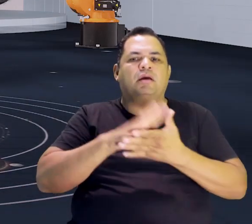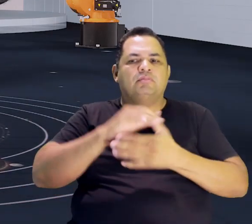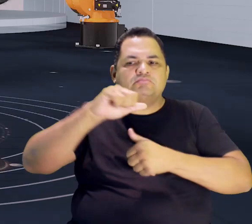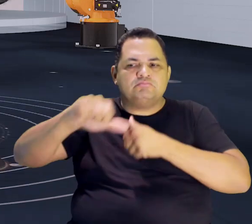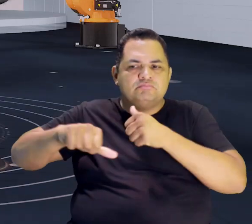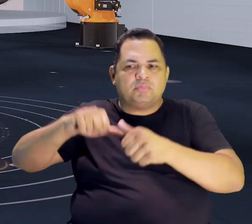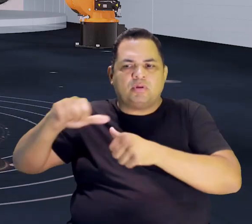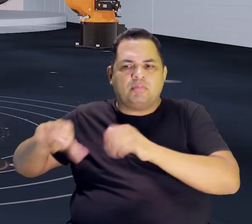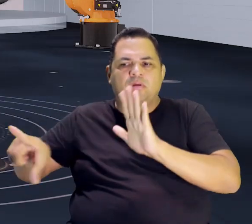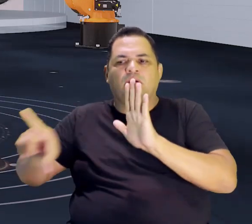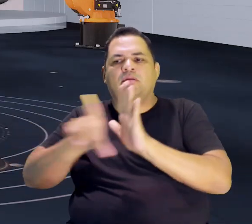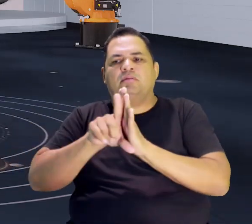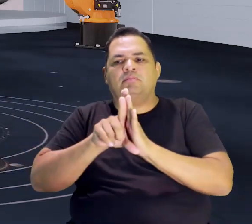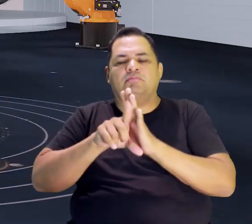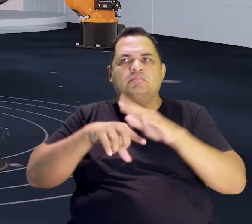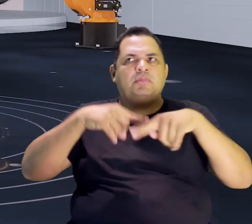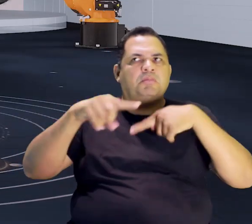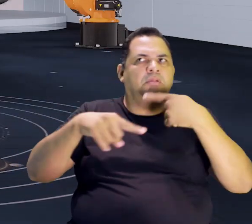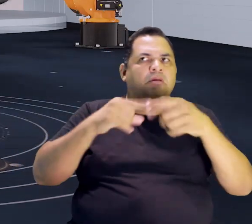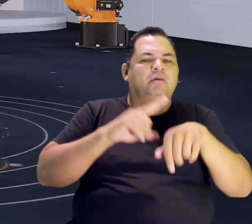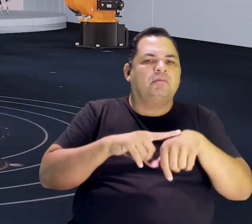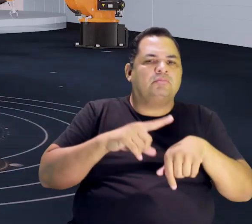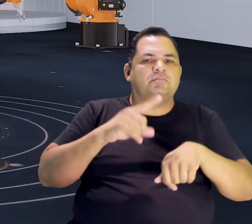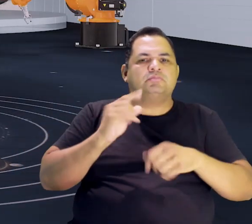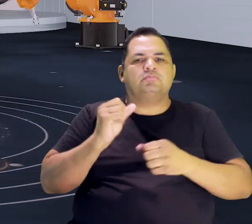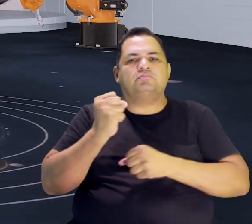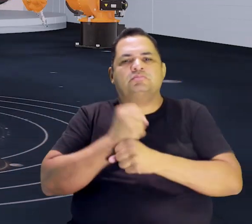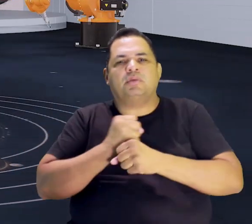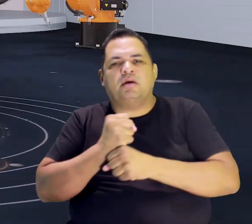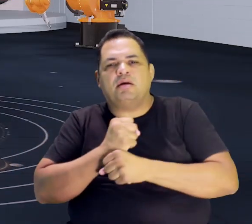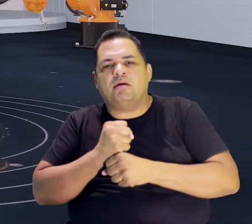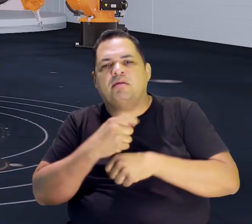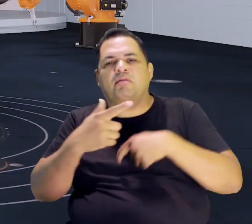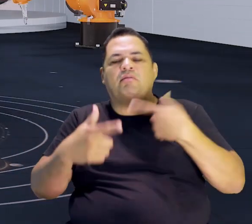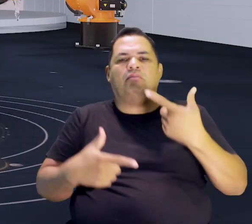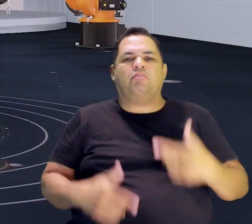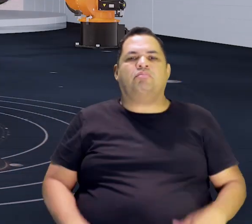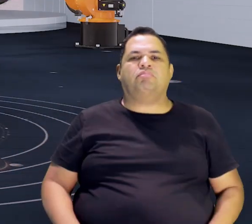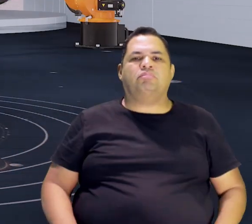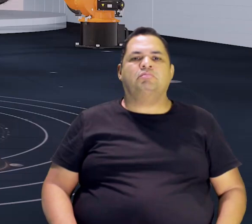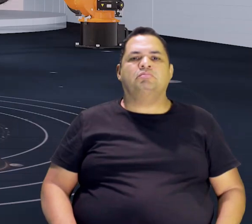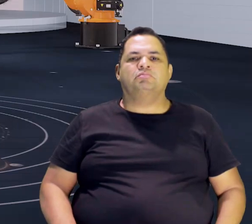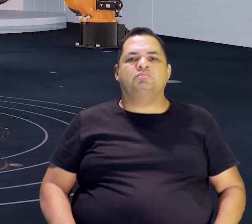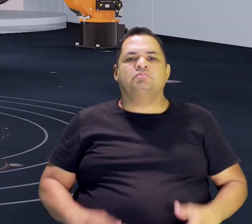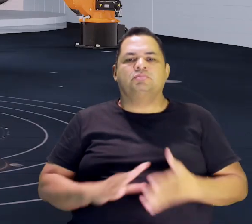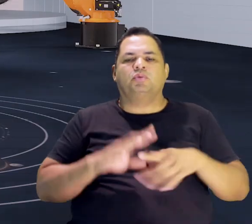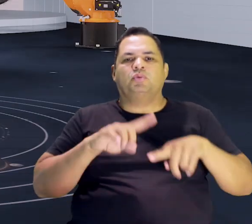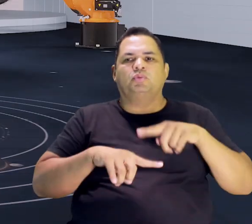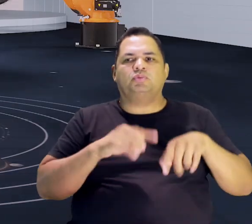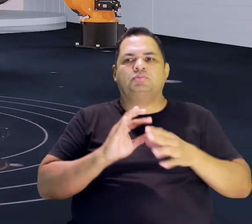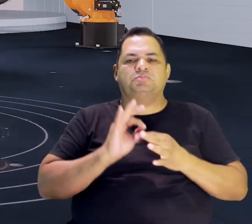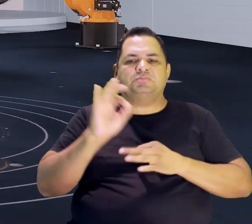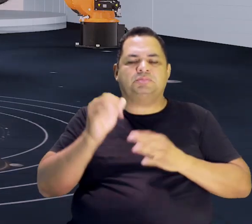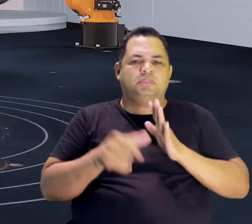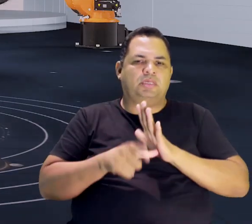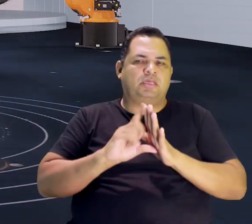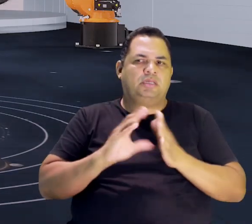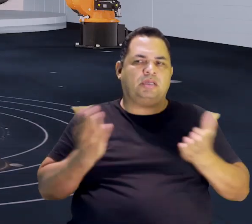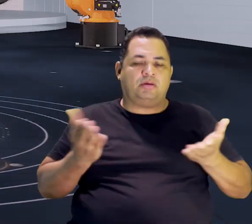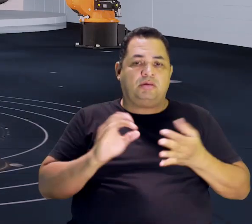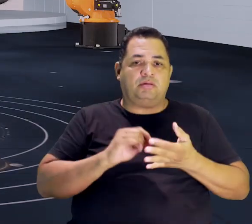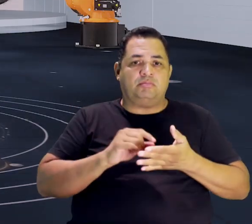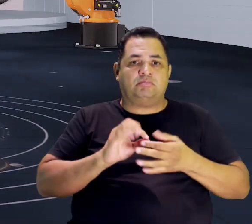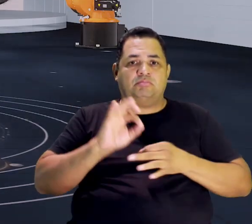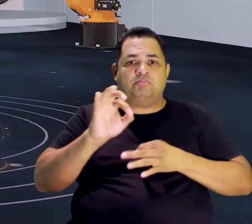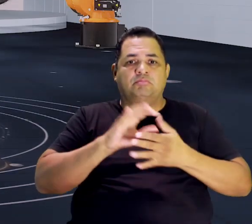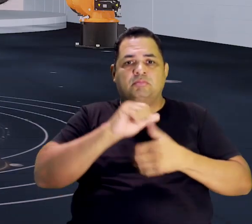modificar uma lei com o passar do tempo. Com outra tecnologia, vai medindo, percebe que alguma coisa que os instrumentos não mediam antes, mede agora, eu